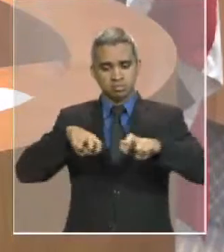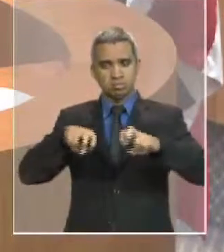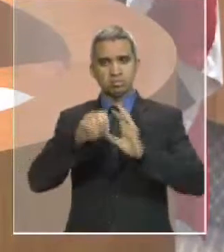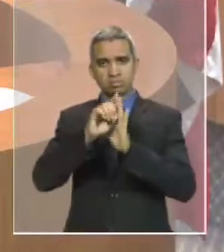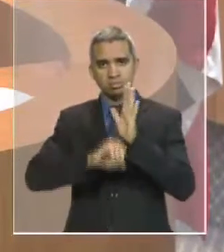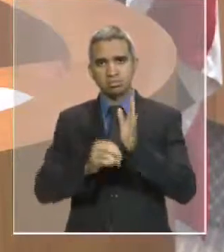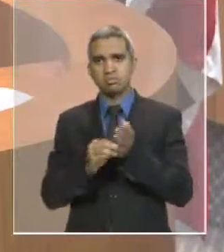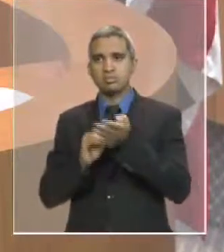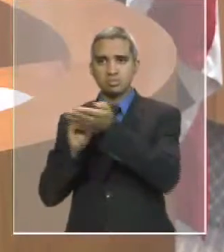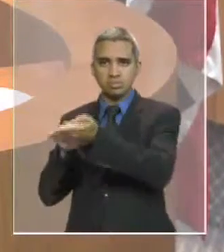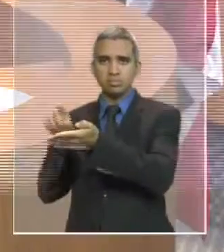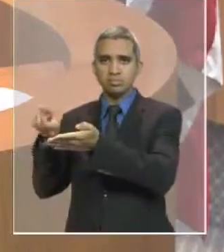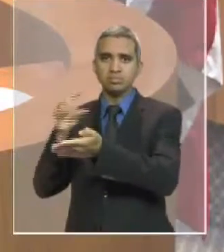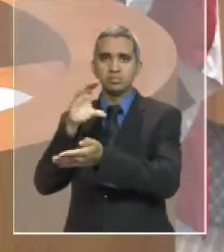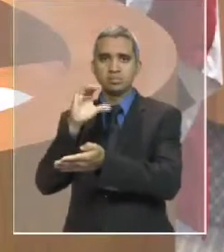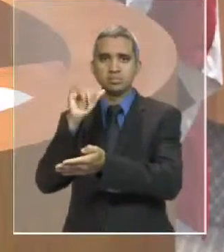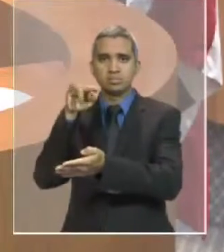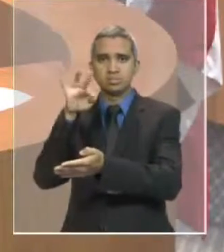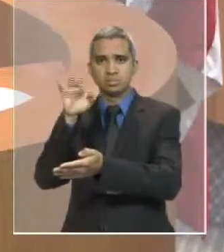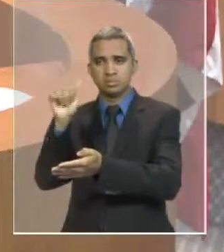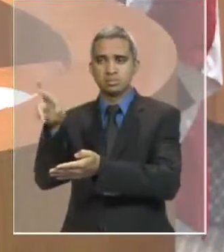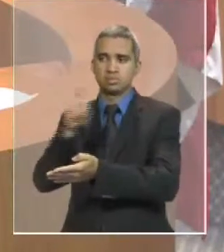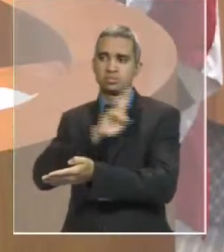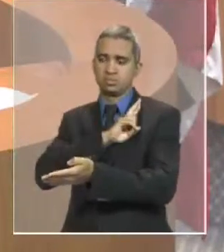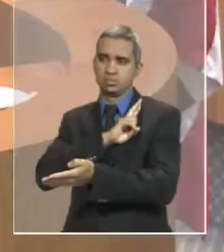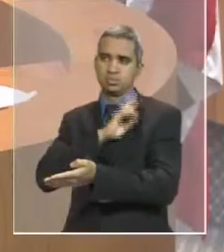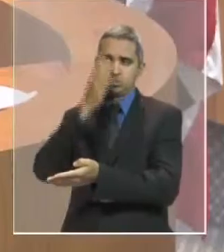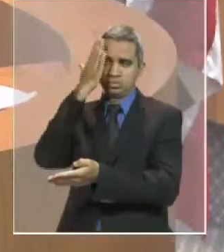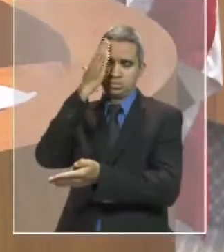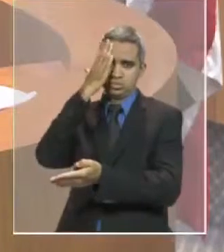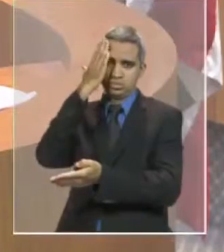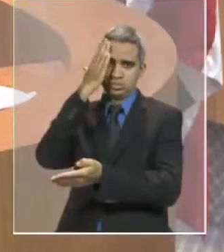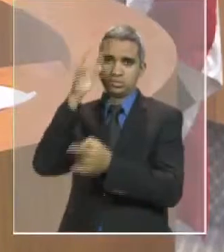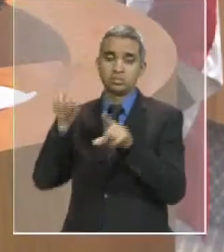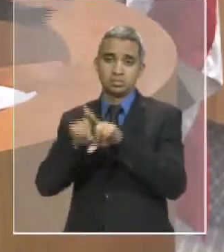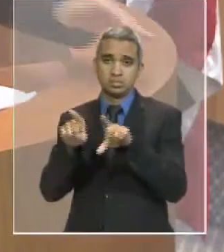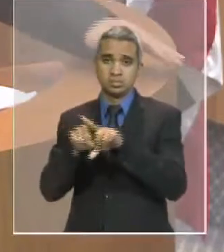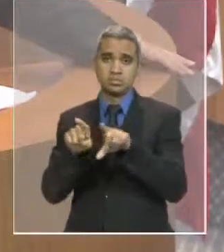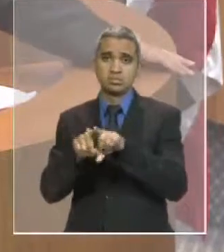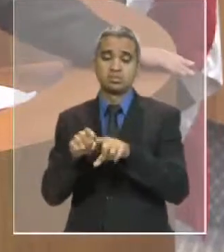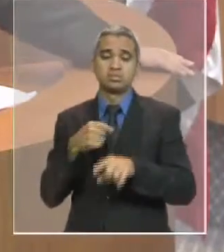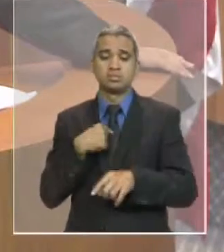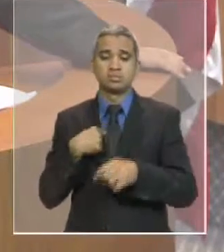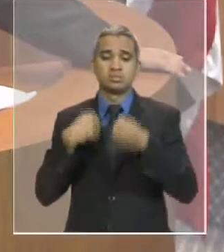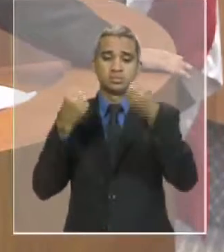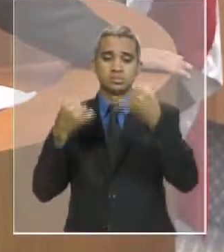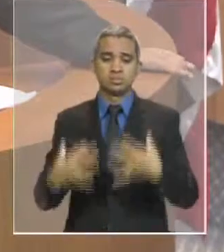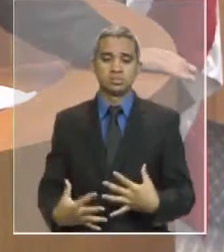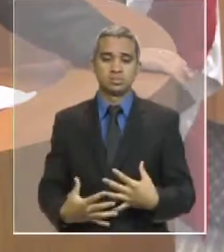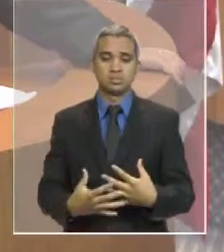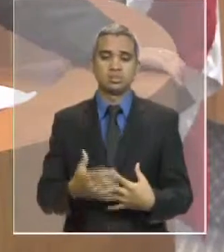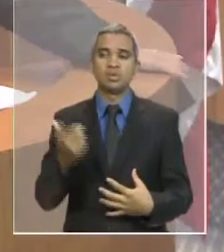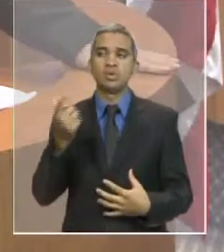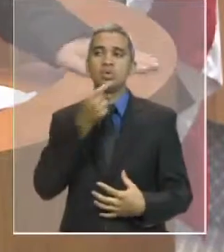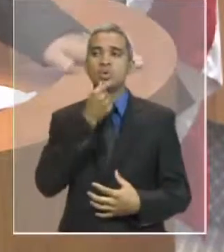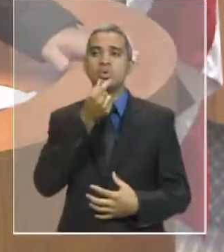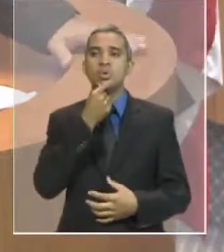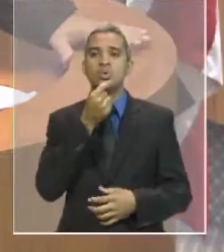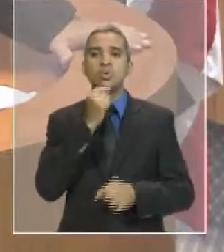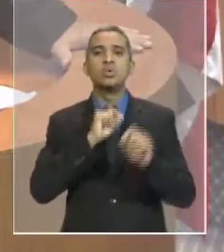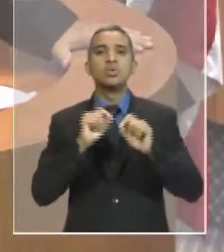Cíntia pudesse responder isso. E até citei para o marqueteiro que fez o slogan, deputado